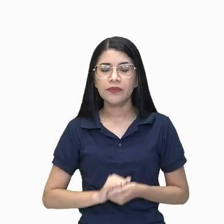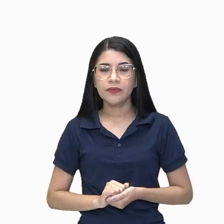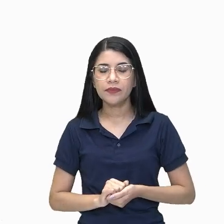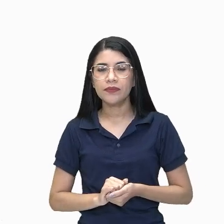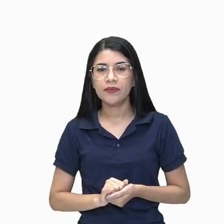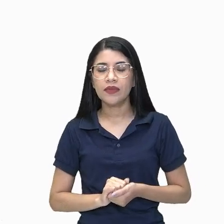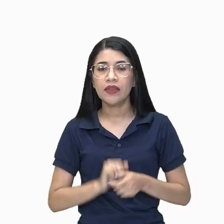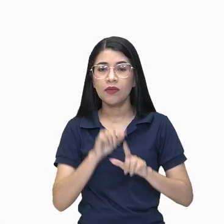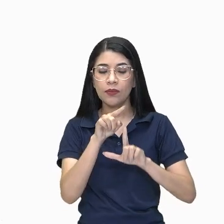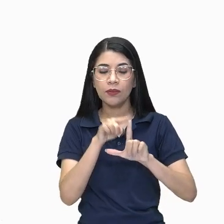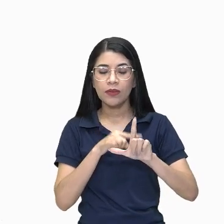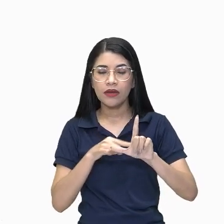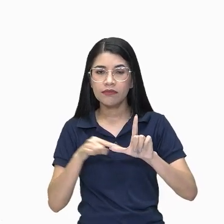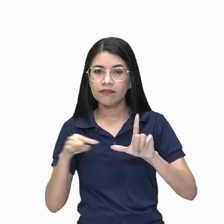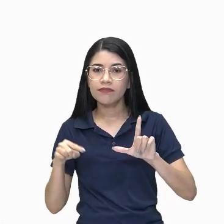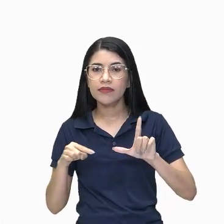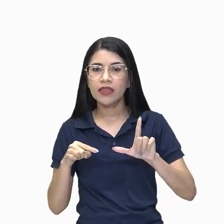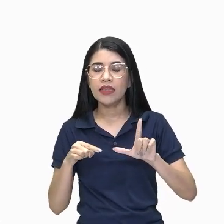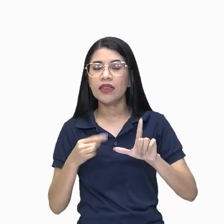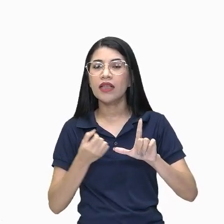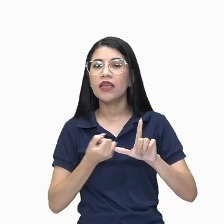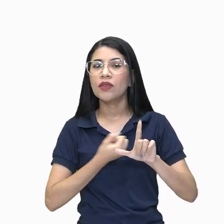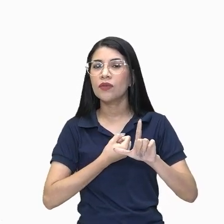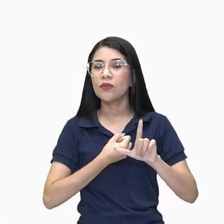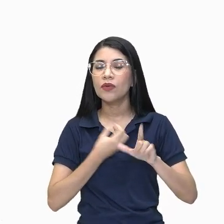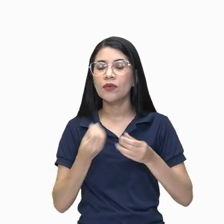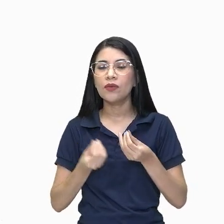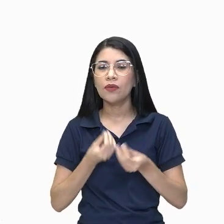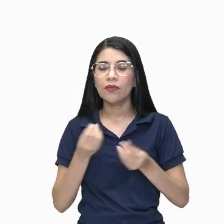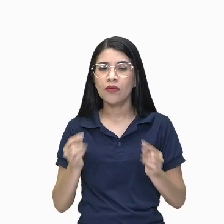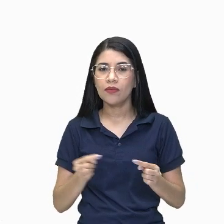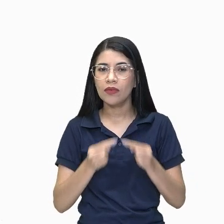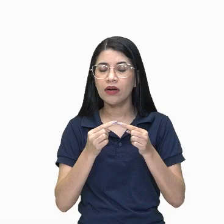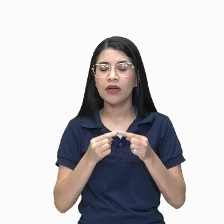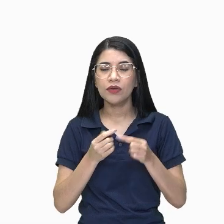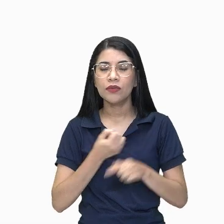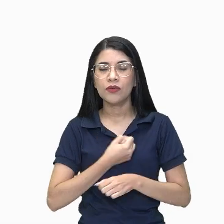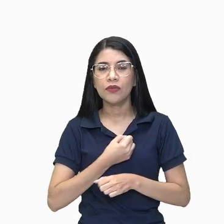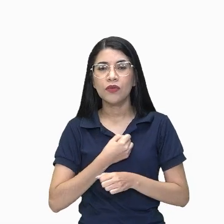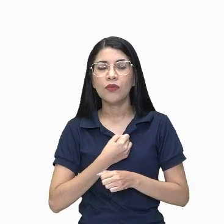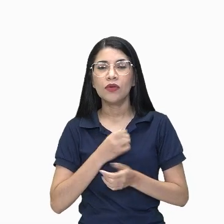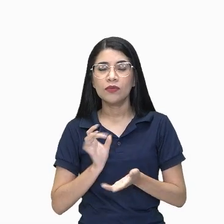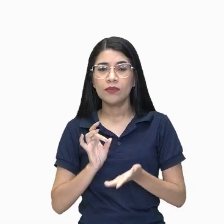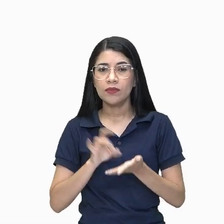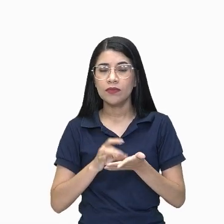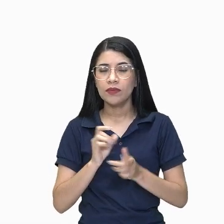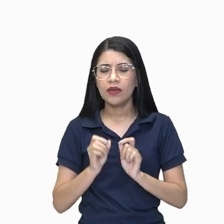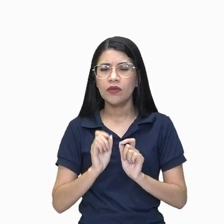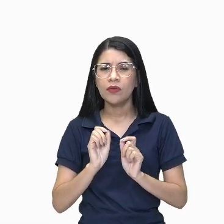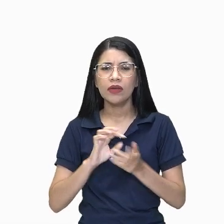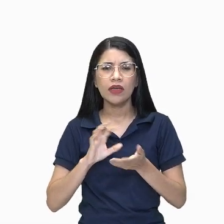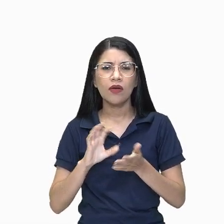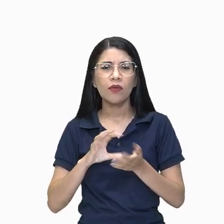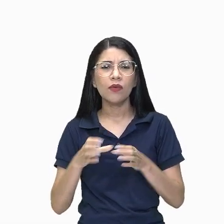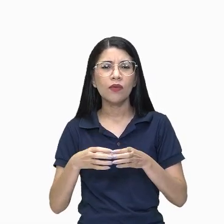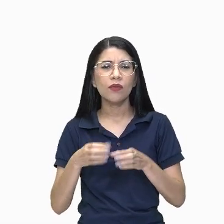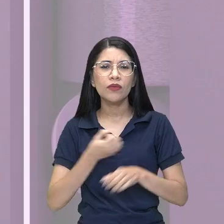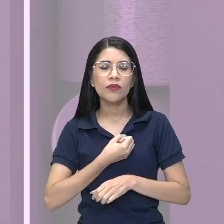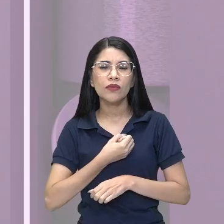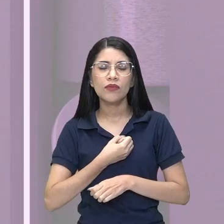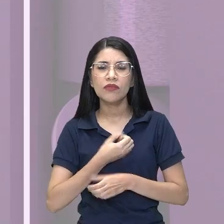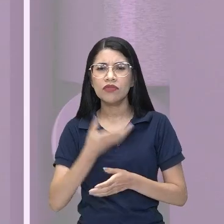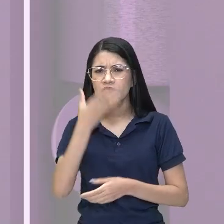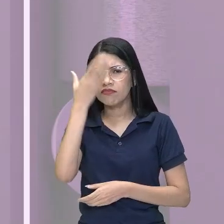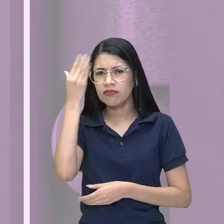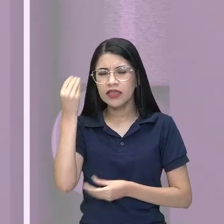Os eixos, eles são enumerados compreendendo o conjunto dos números reais. Ai, mas o que é que são números reais? Esqueci tudo agora,